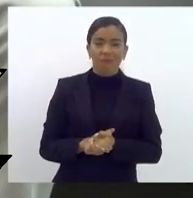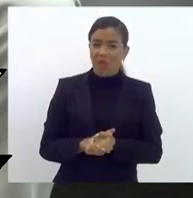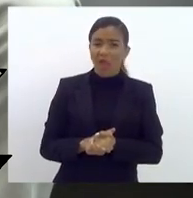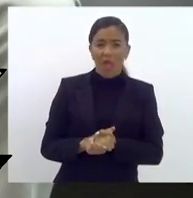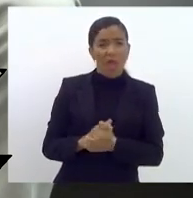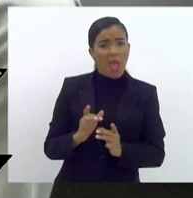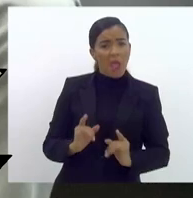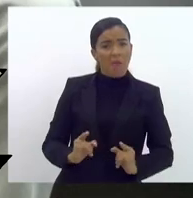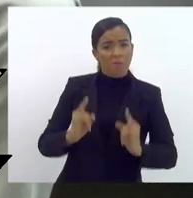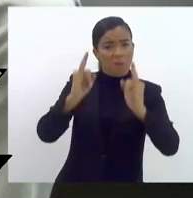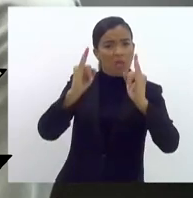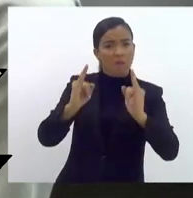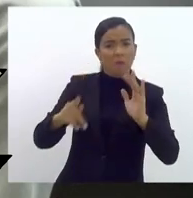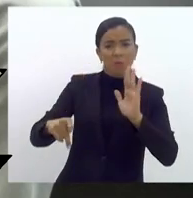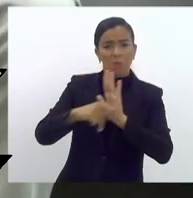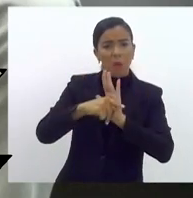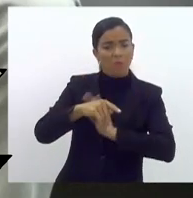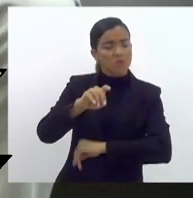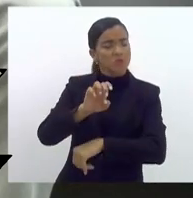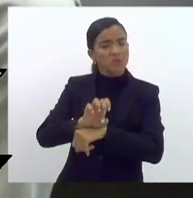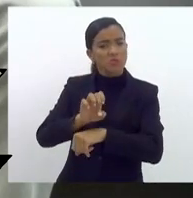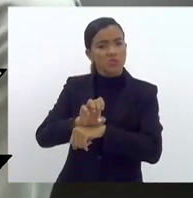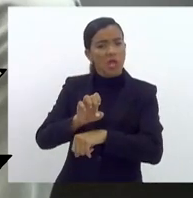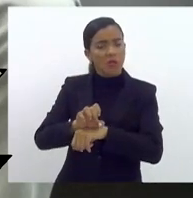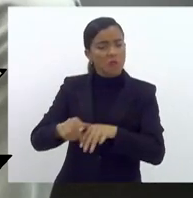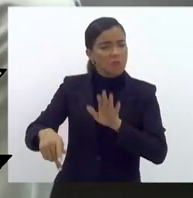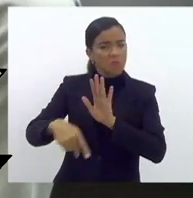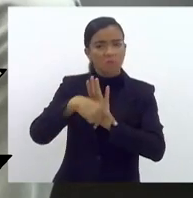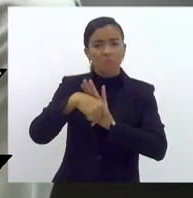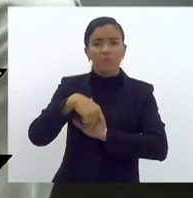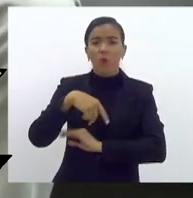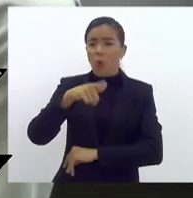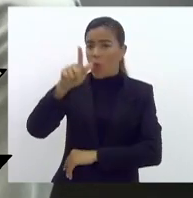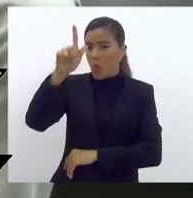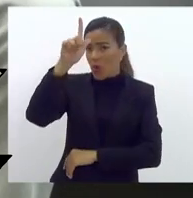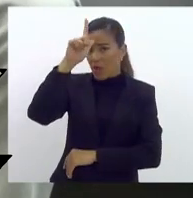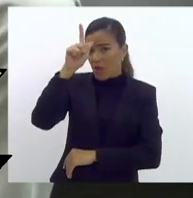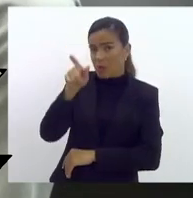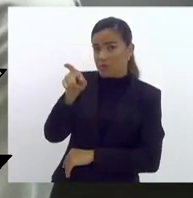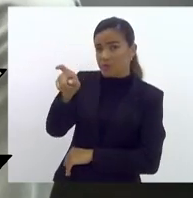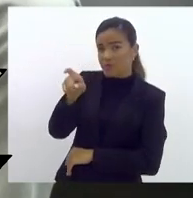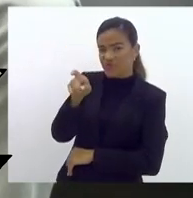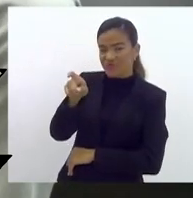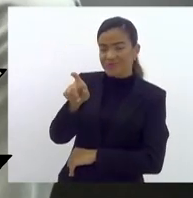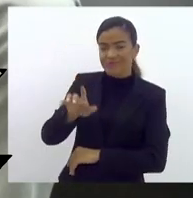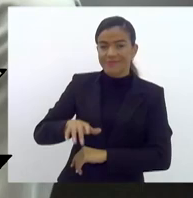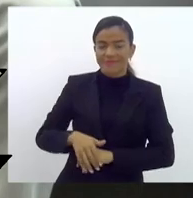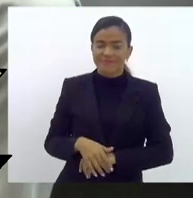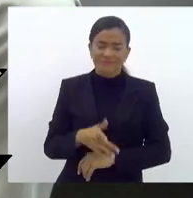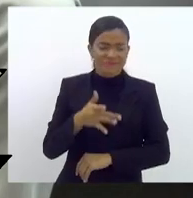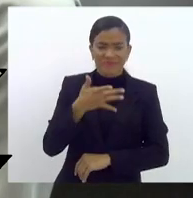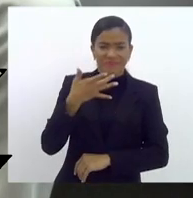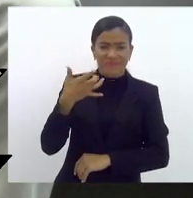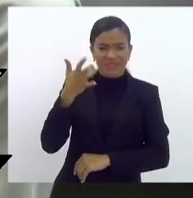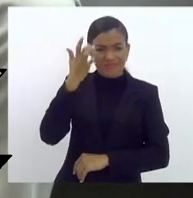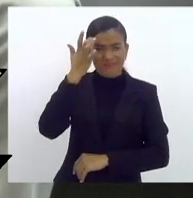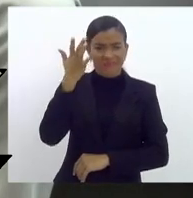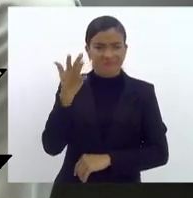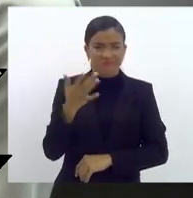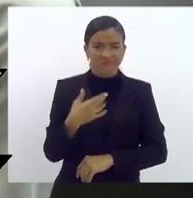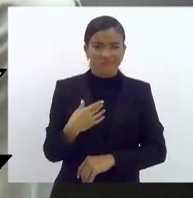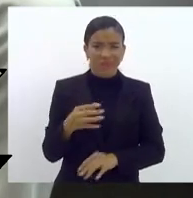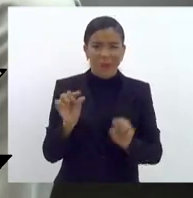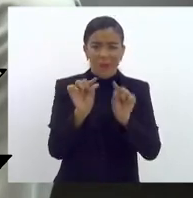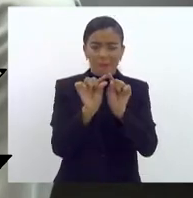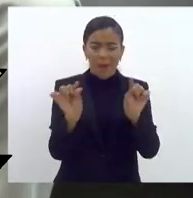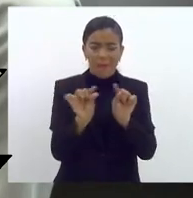Patrimônio material do Estado o quilombo X fácil poucas